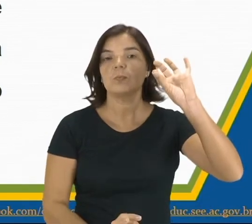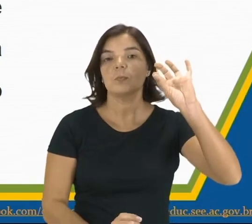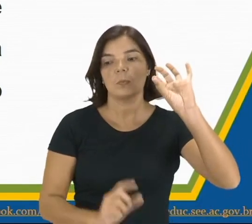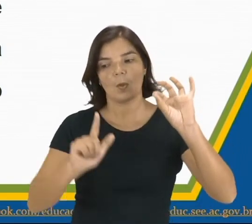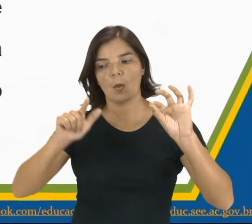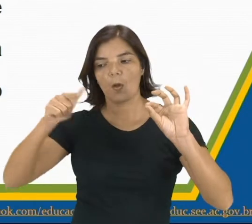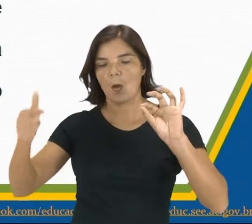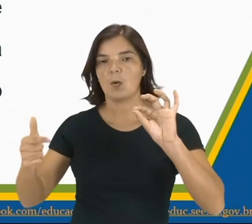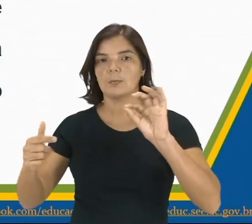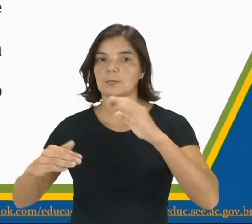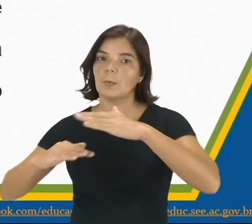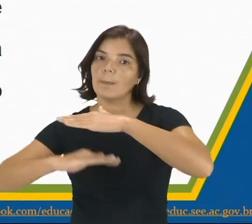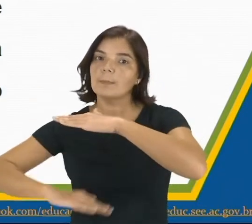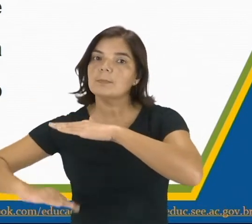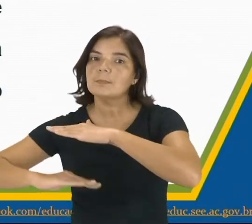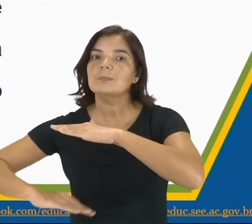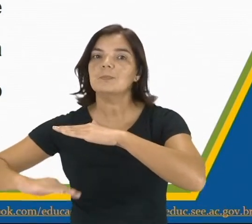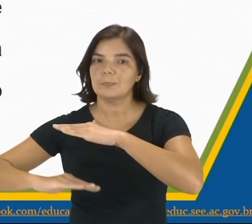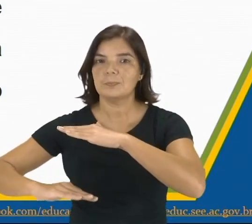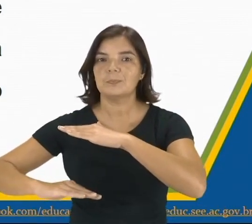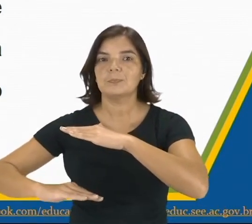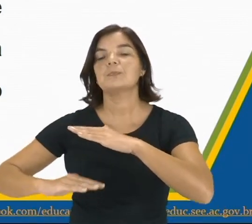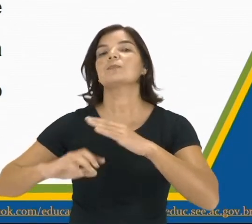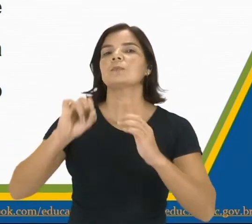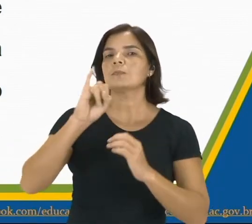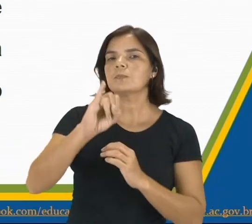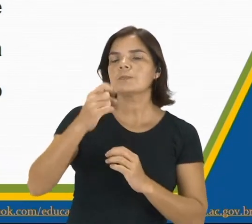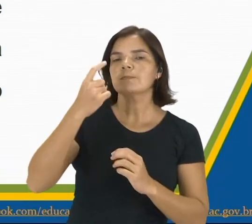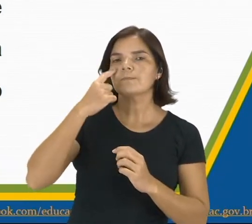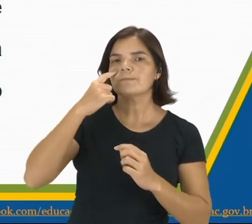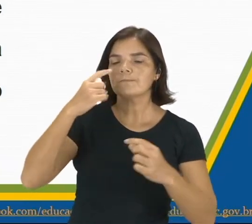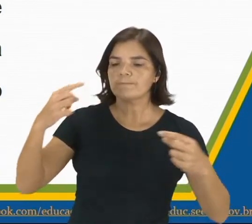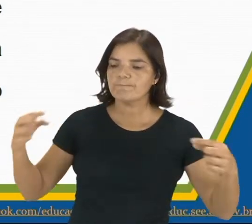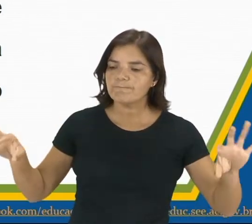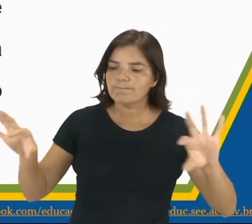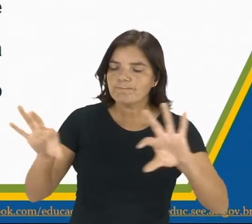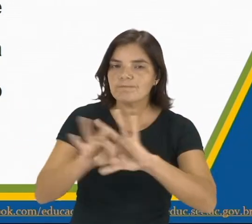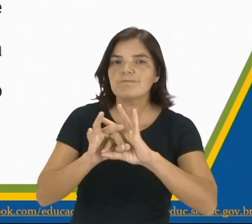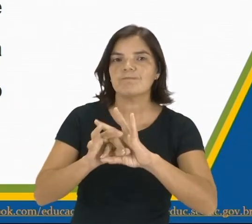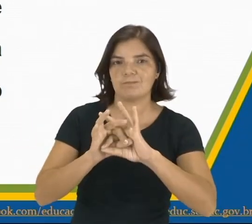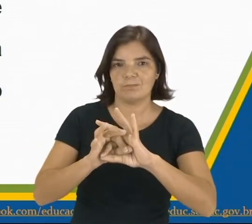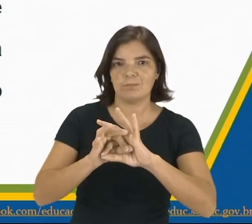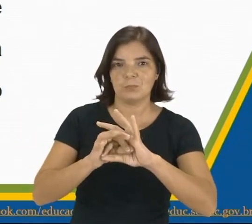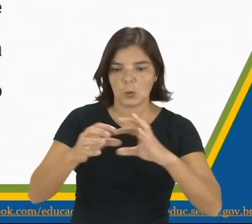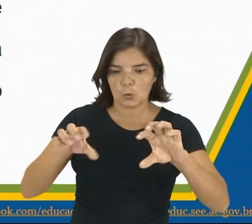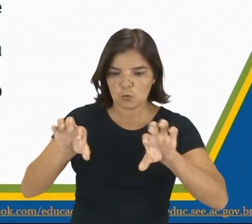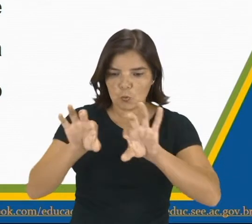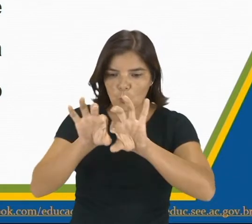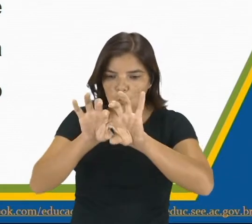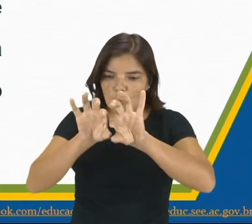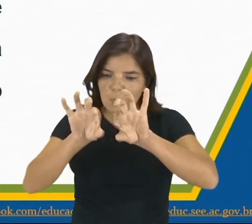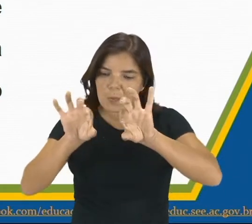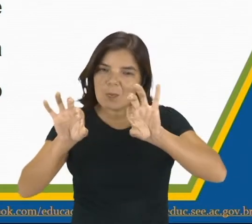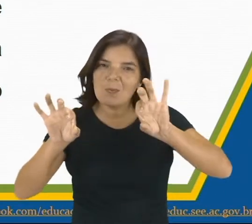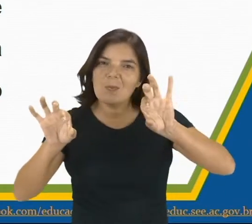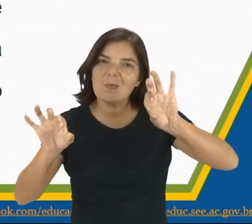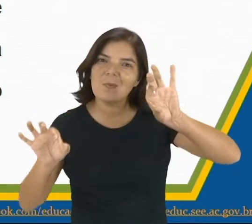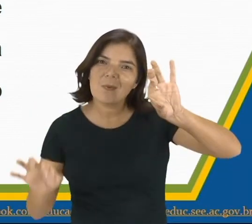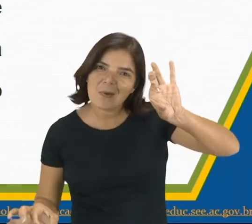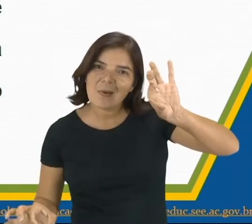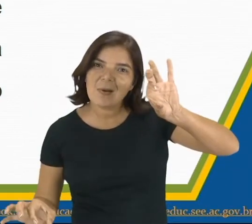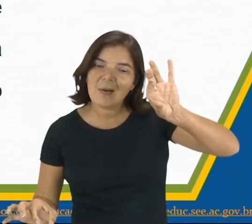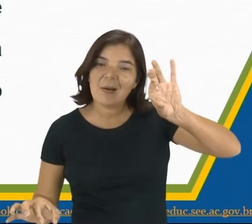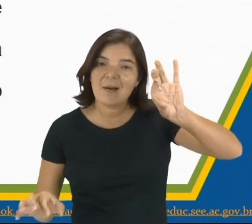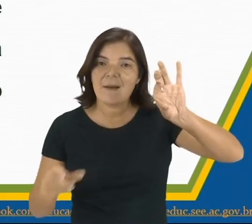d'água esteja abaixo, aqui no solo. Se você ligar as 2 caixas d'água através de um tubo, através de uma encanação,